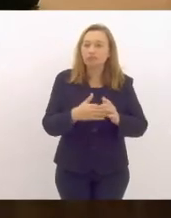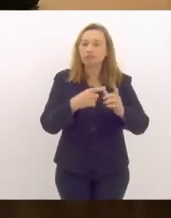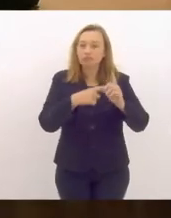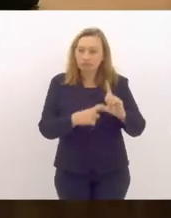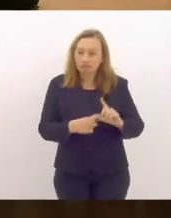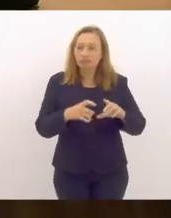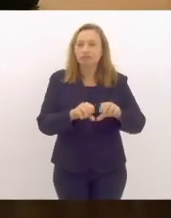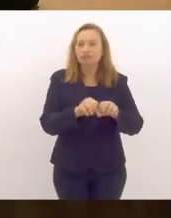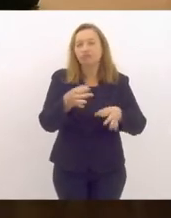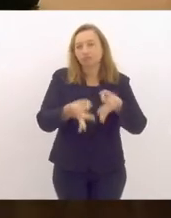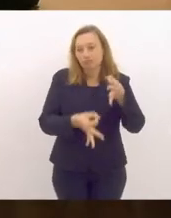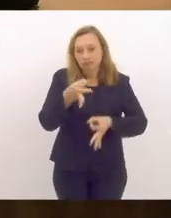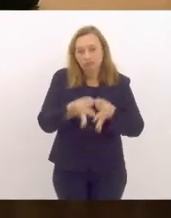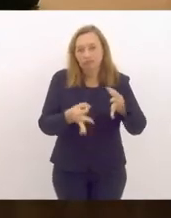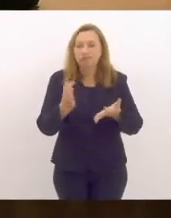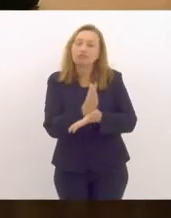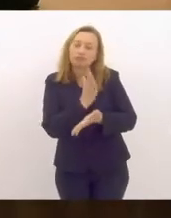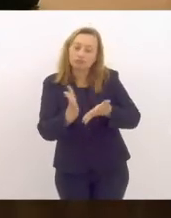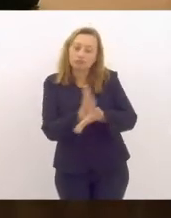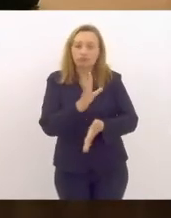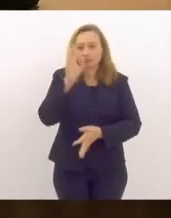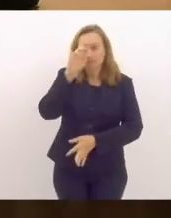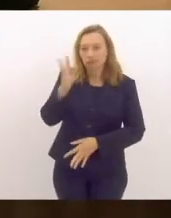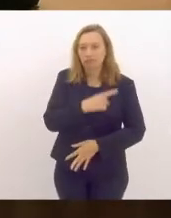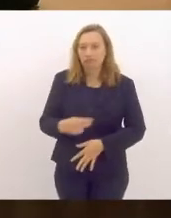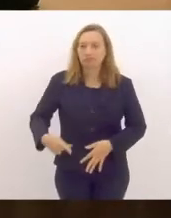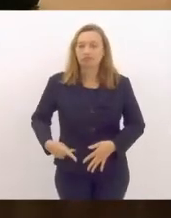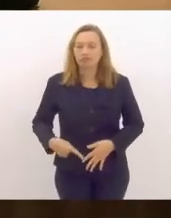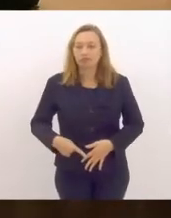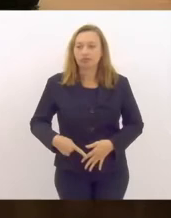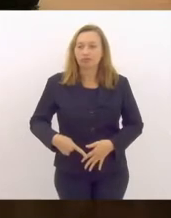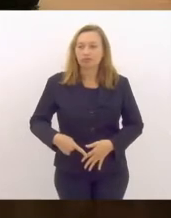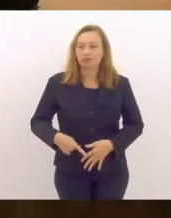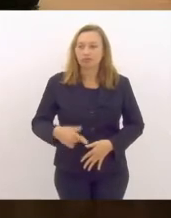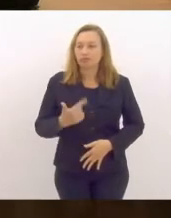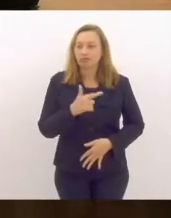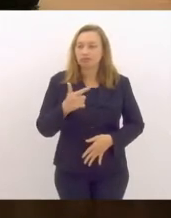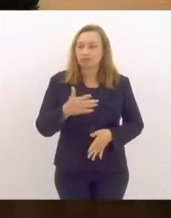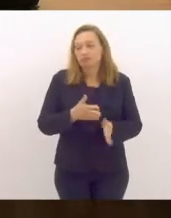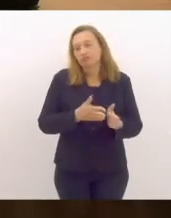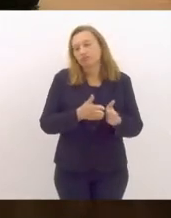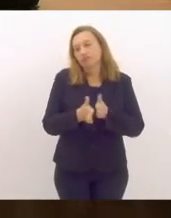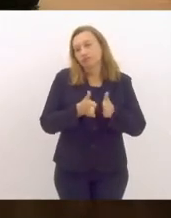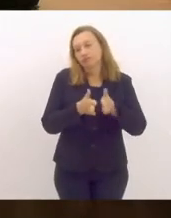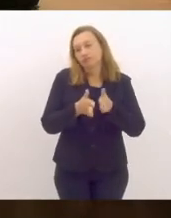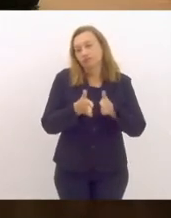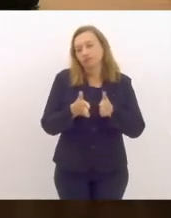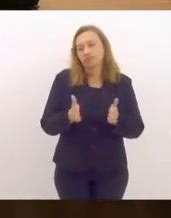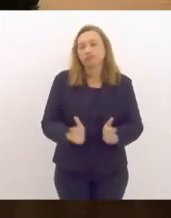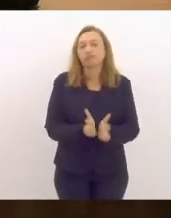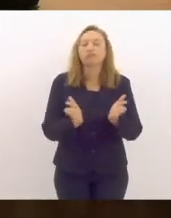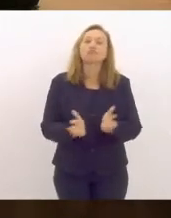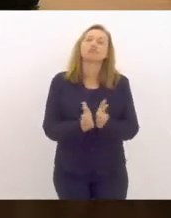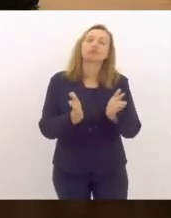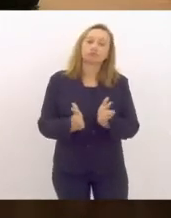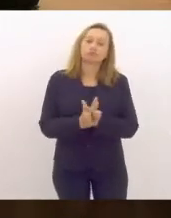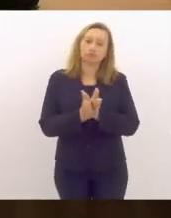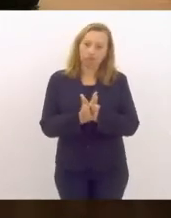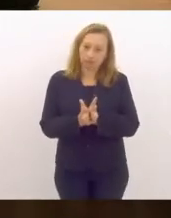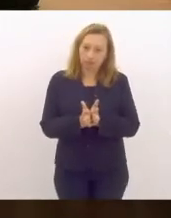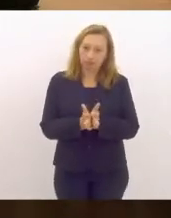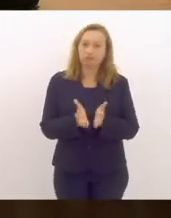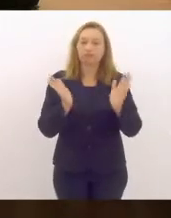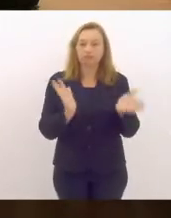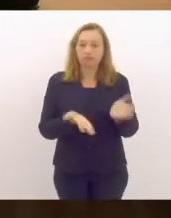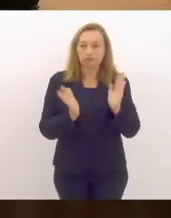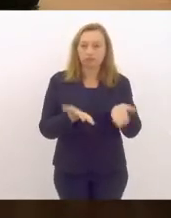de justiça, que muitas vezes, senhor presidente, é inacessível para aqueles mais pobres, para aqueles e aquelas que